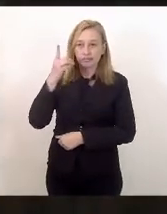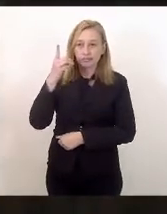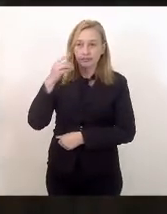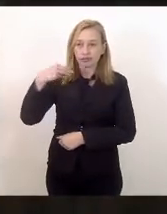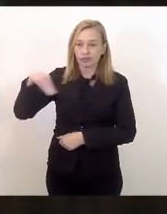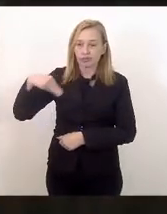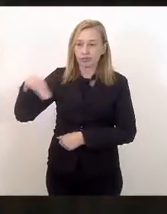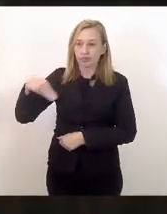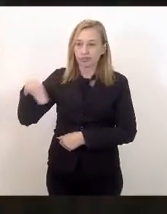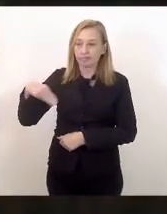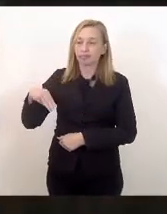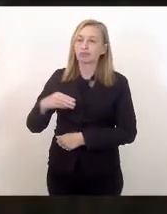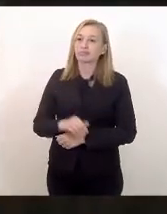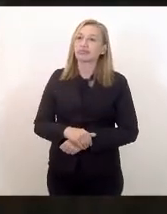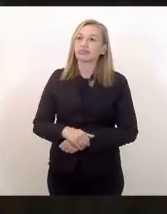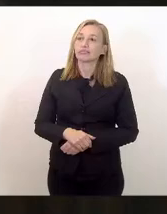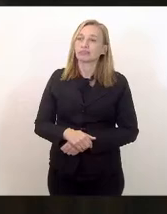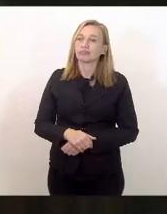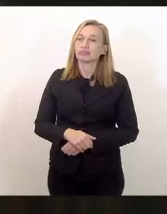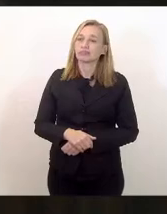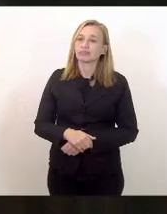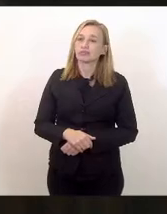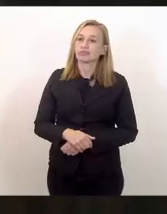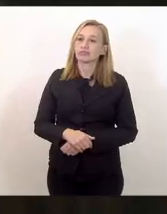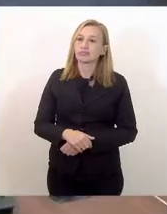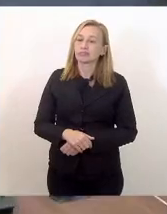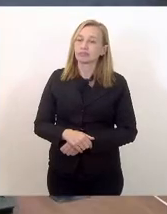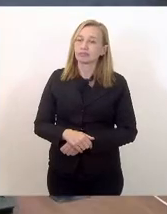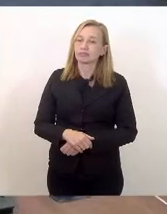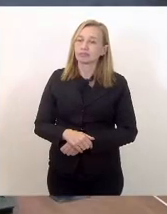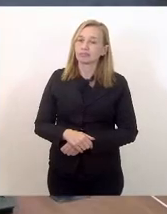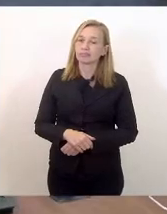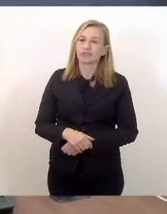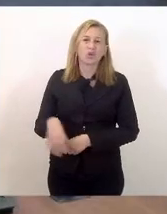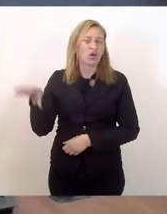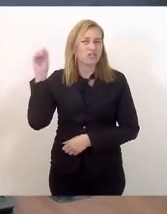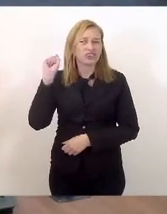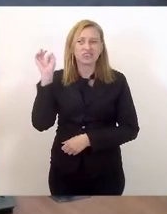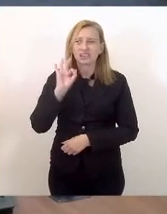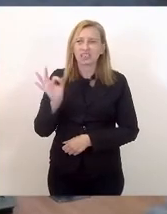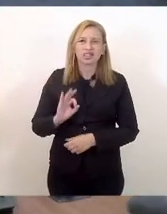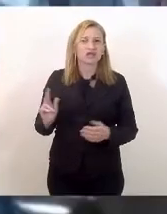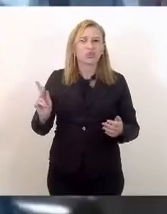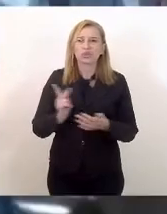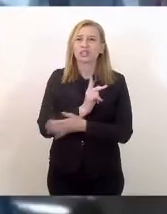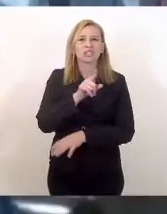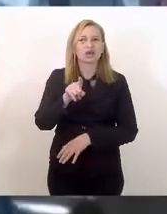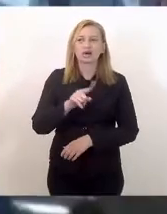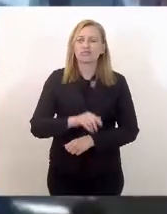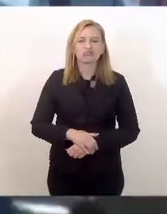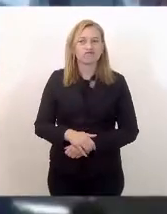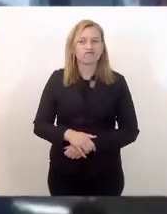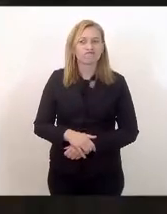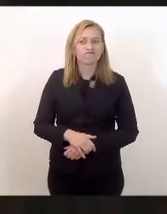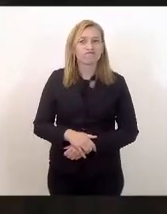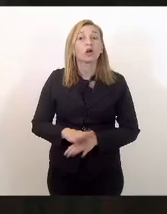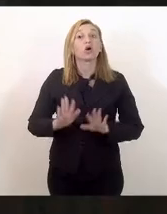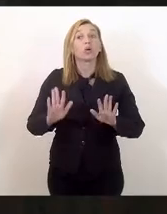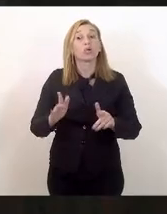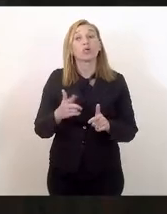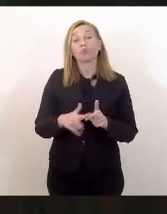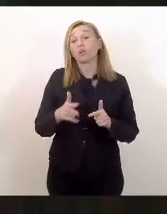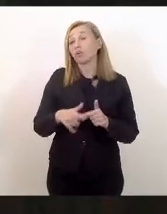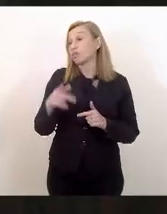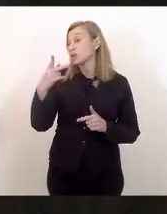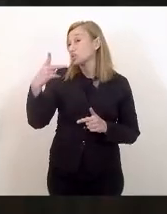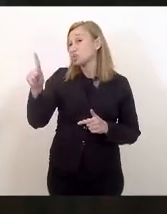Deputado Mink, ao final o voto saiu truncado. Presidente, Excelência... nós não conseguimos ouvir nada do que está acontecendo aí. Então, mas o problema é na sua